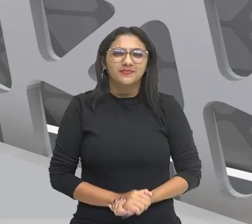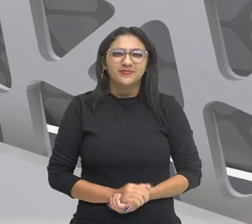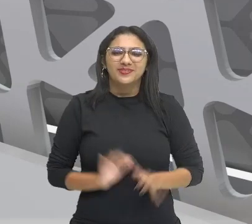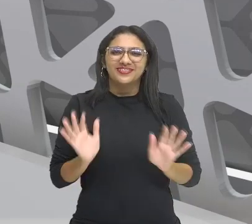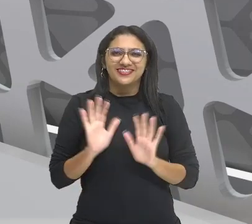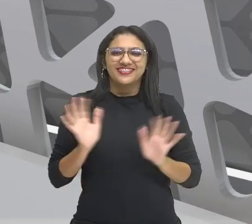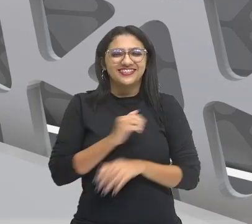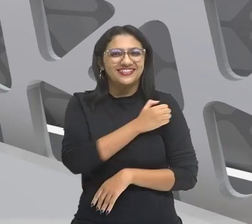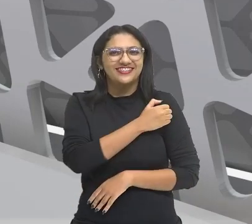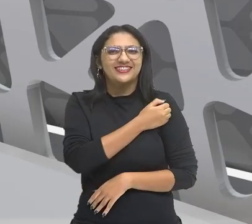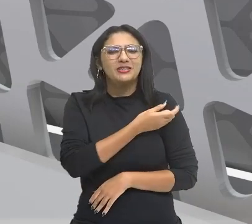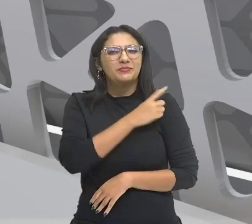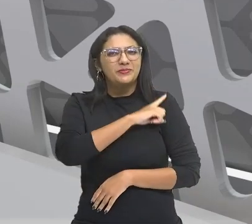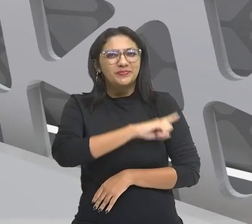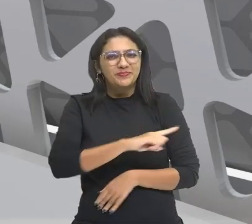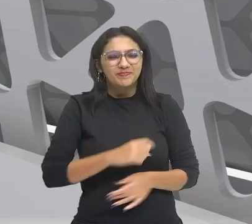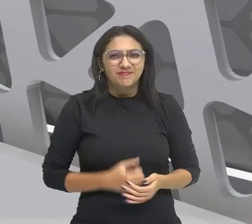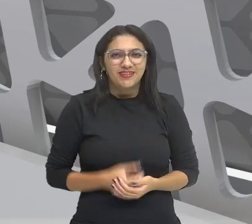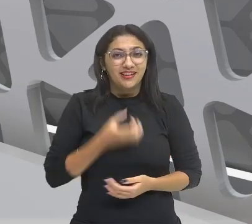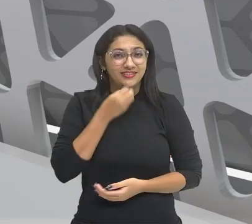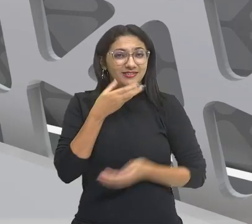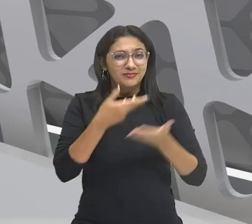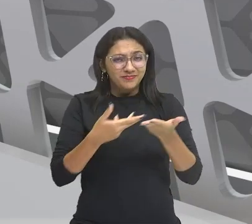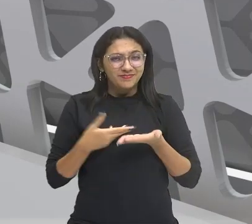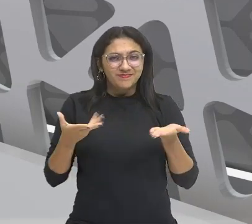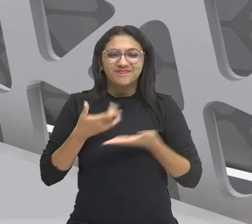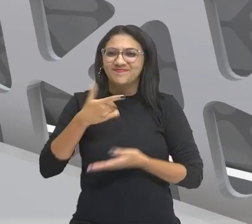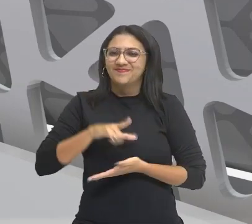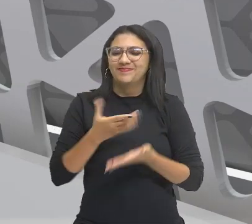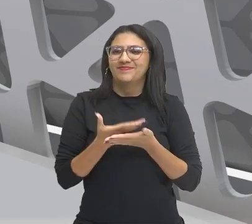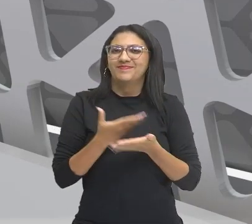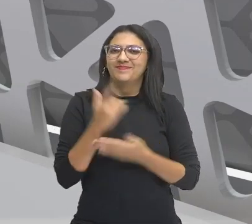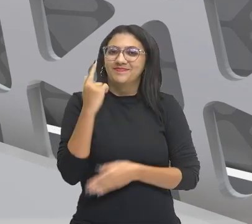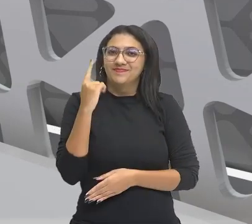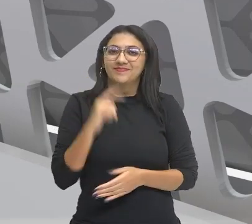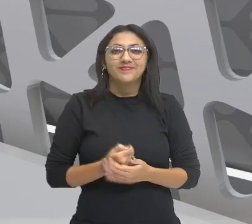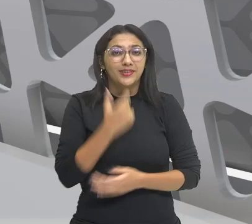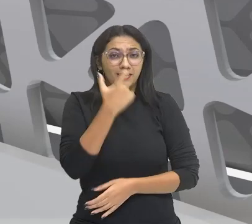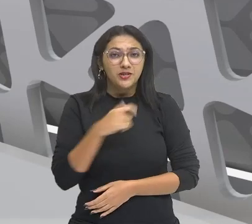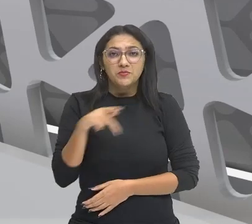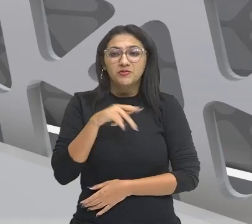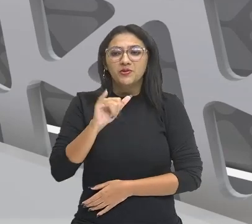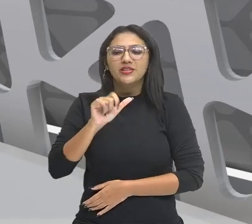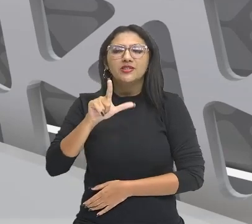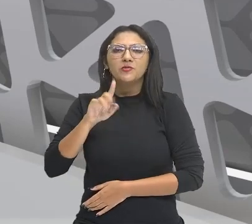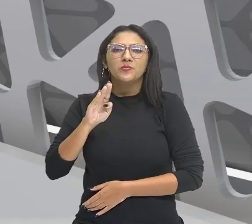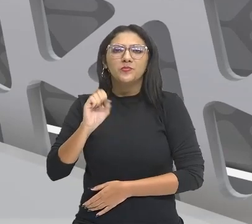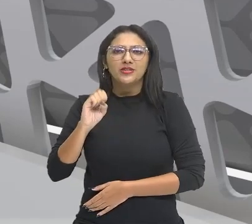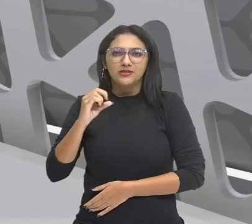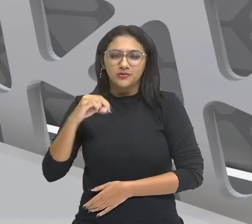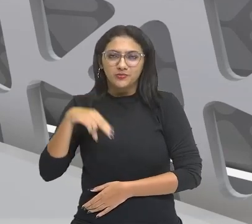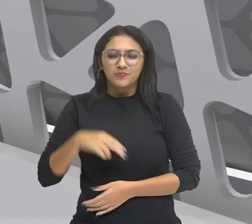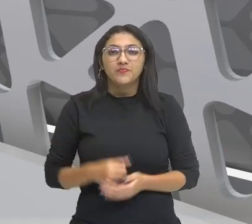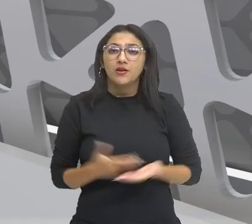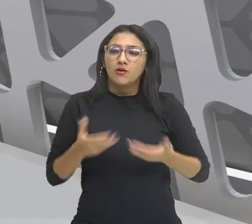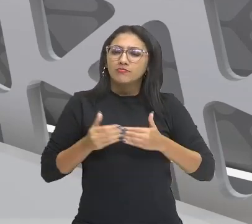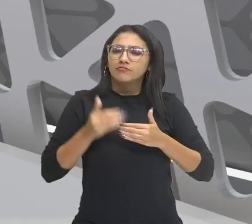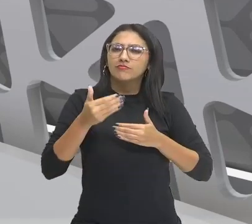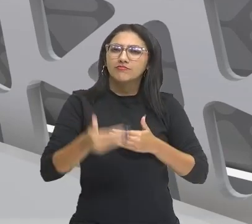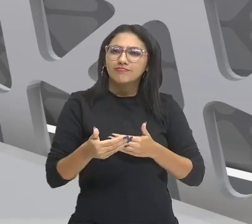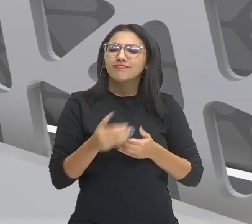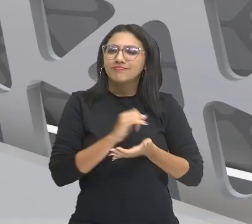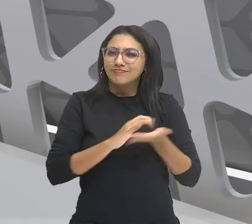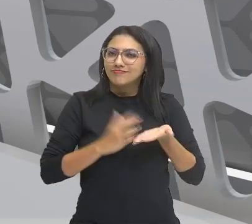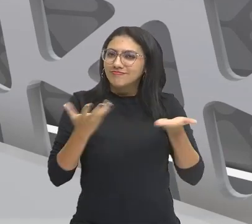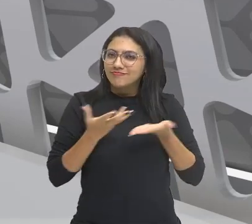Olá, alunos da primeira série do ensino médio, sejam muito bem-vindos a mais uma aula de Geografia. Eu sou o professor Ilberson do Nascimento, vou dar continuidade às nossas